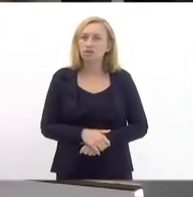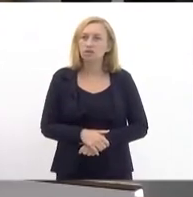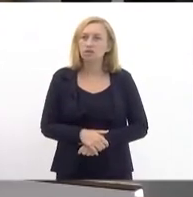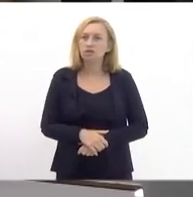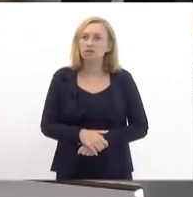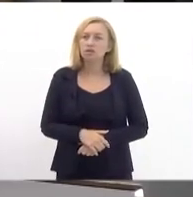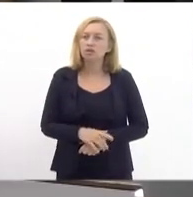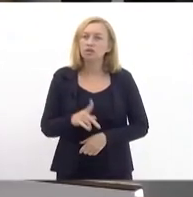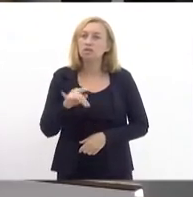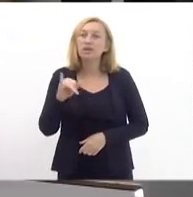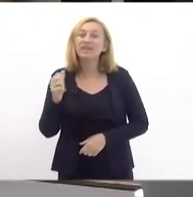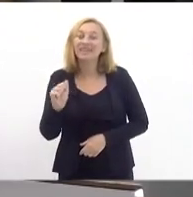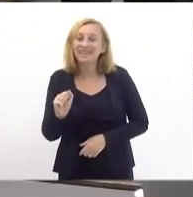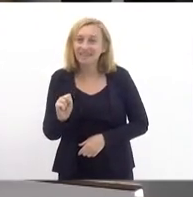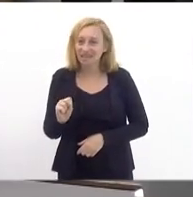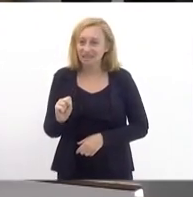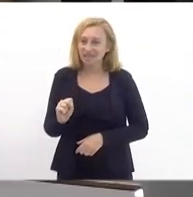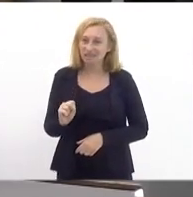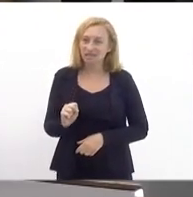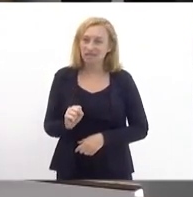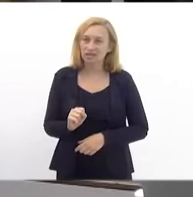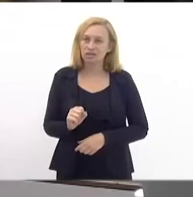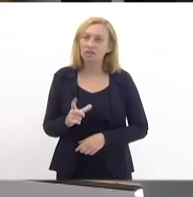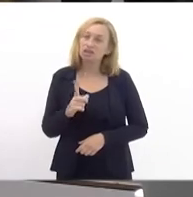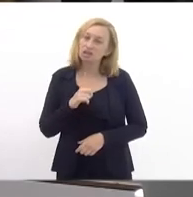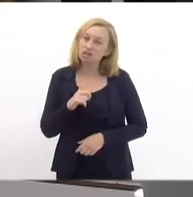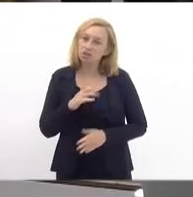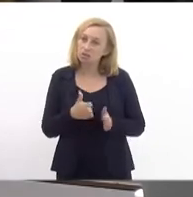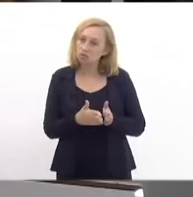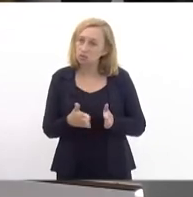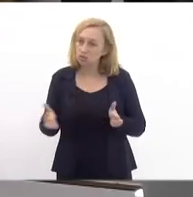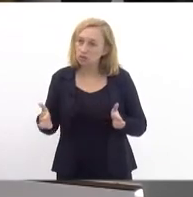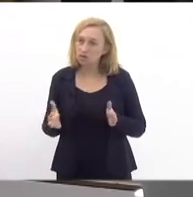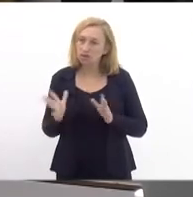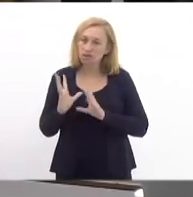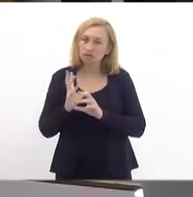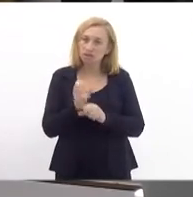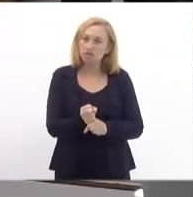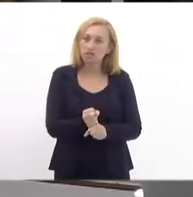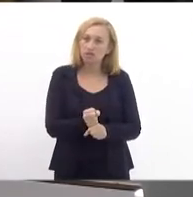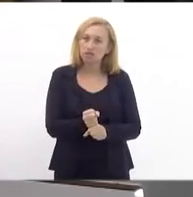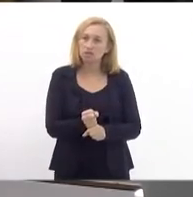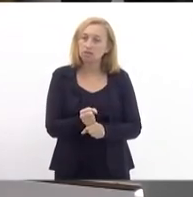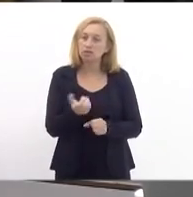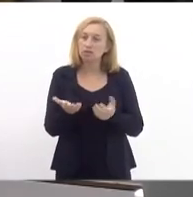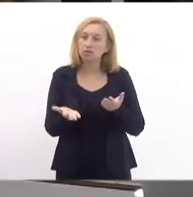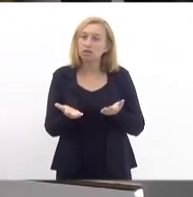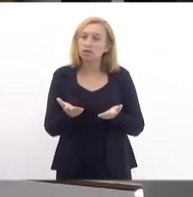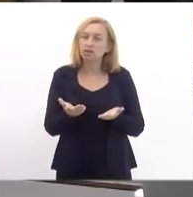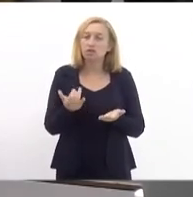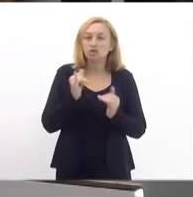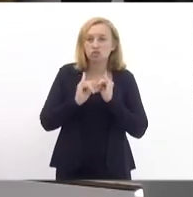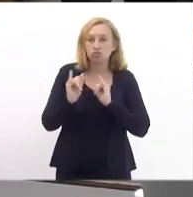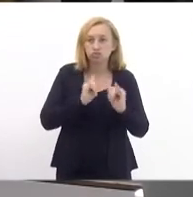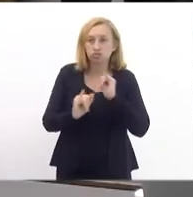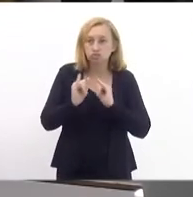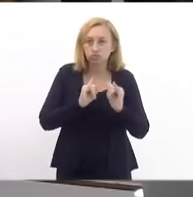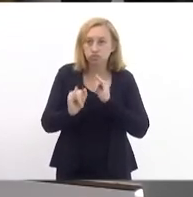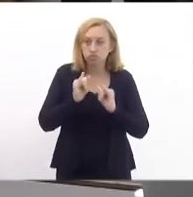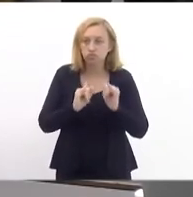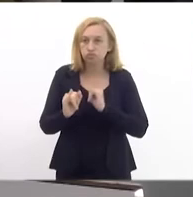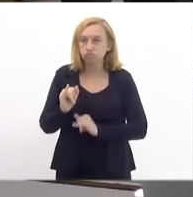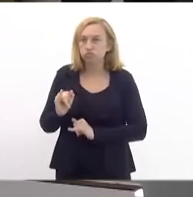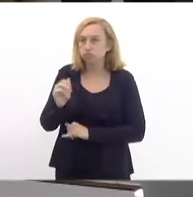São planilhas, né? O que temos no processo de revisão? São os balanços, são as informações de